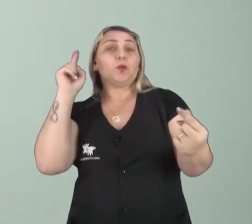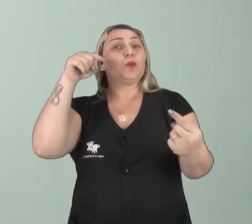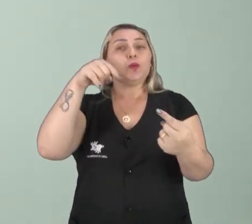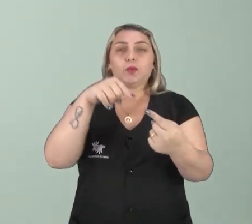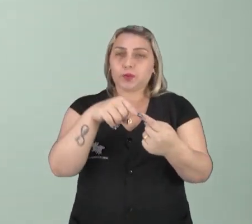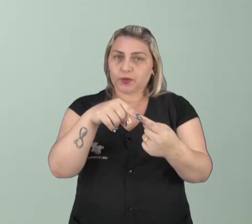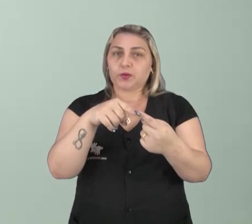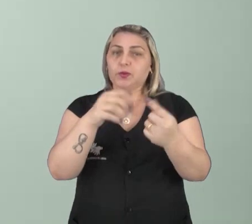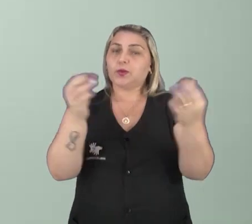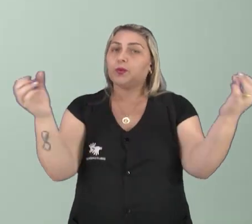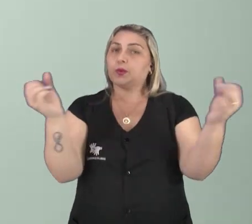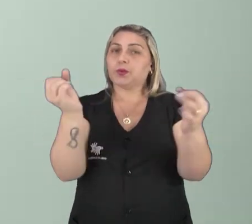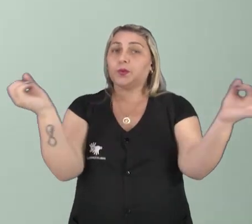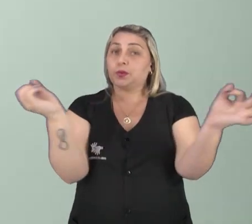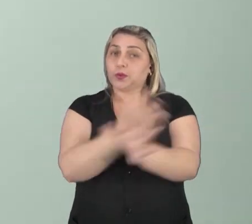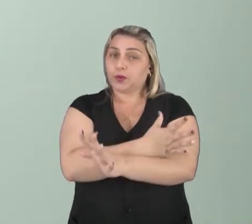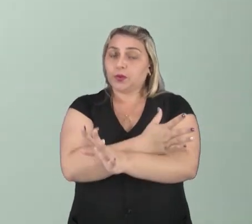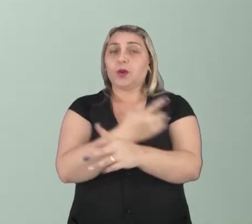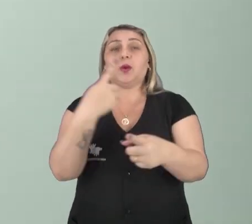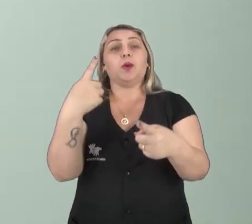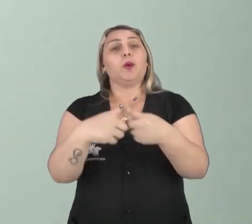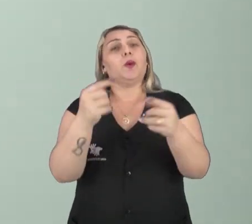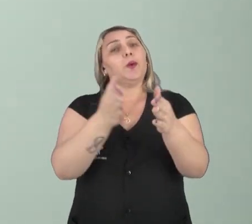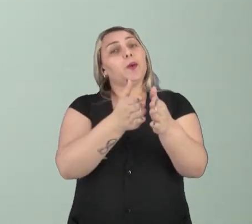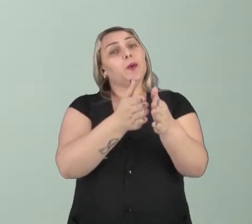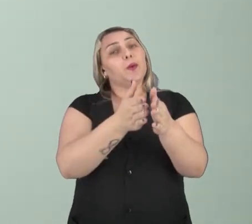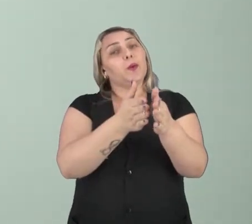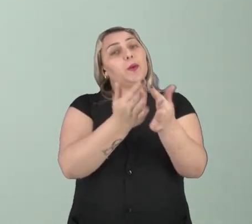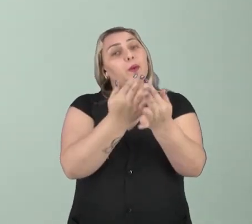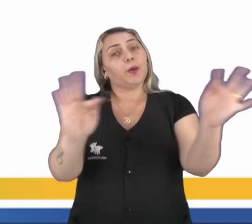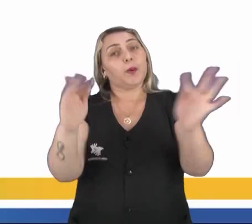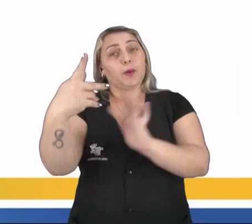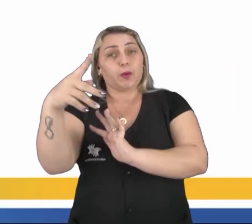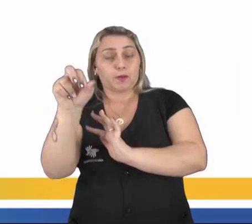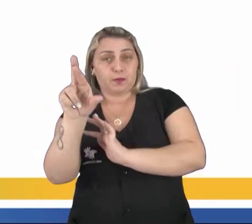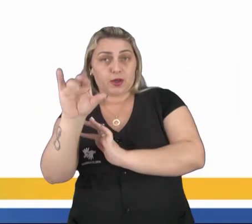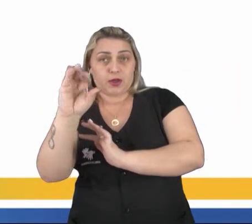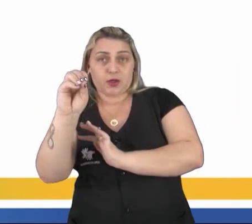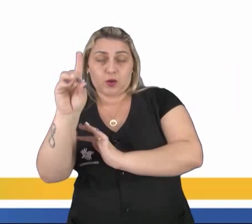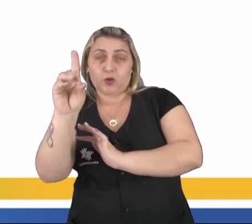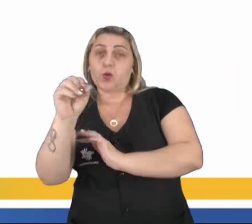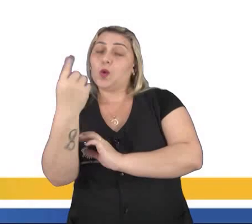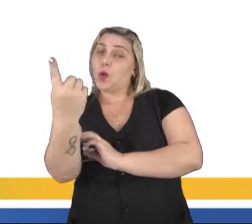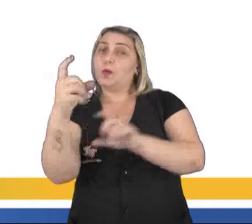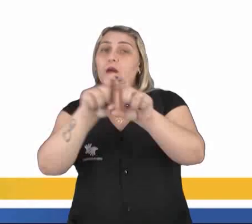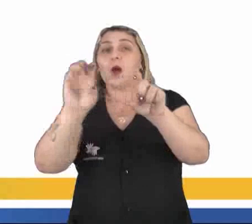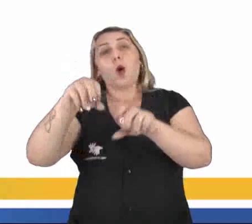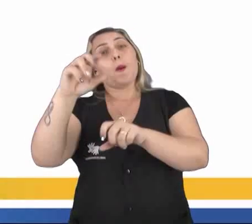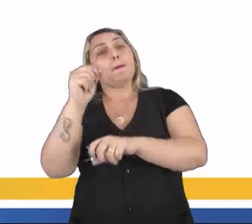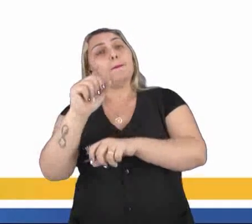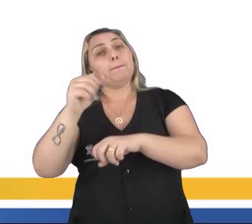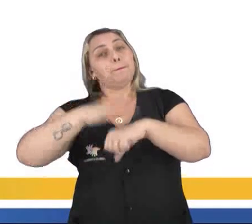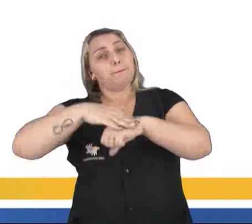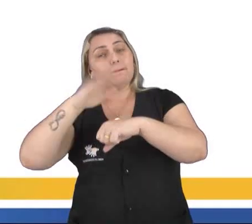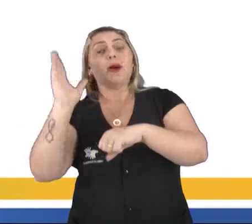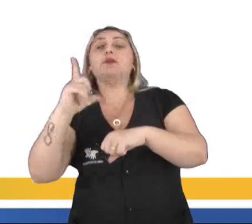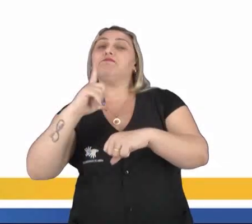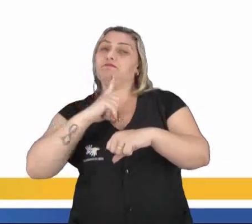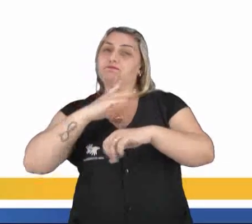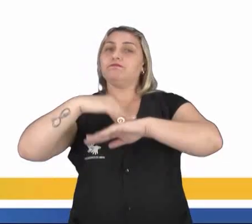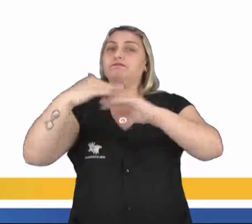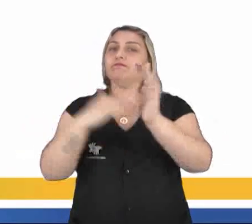sentido completo, porque o período, como nós vimos ali, é um enunciado que contém uma ou mais orações e ele tem sim um sentido